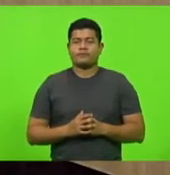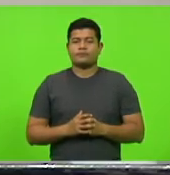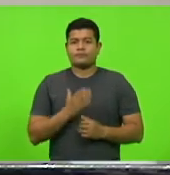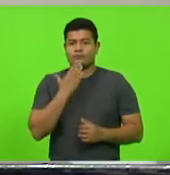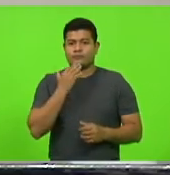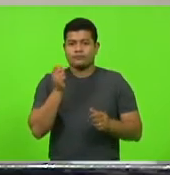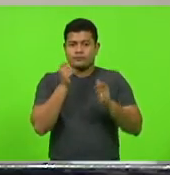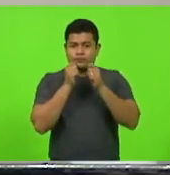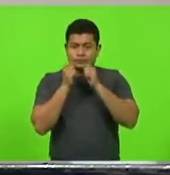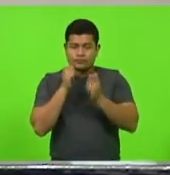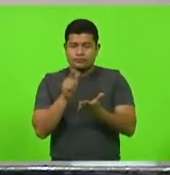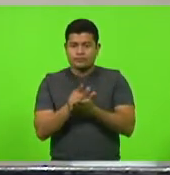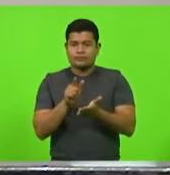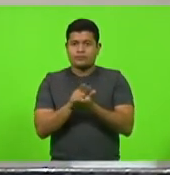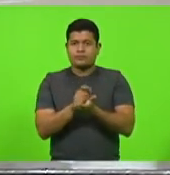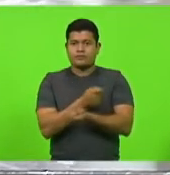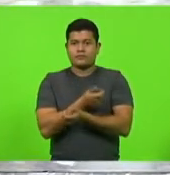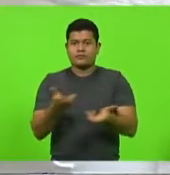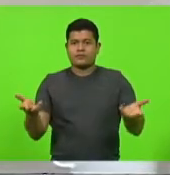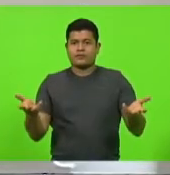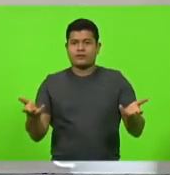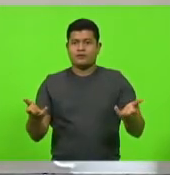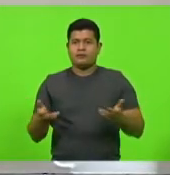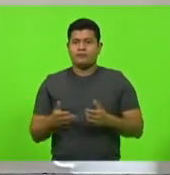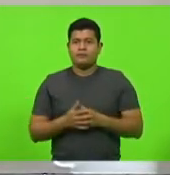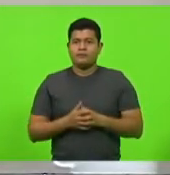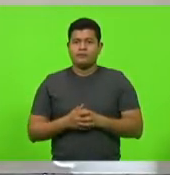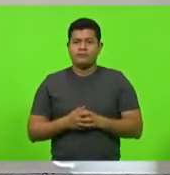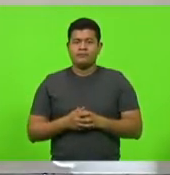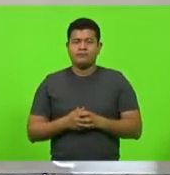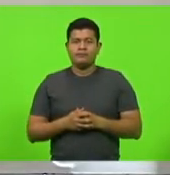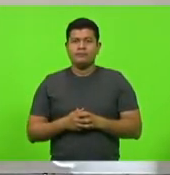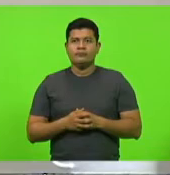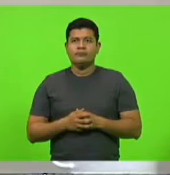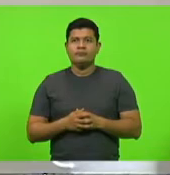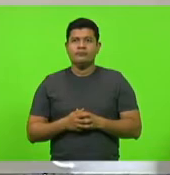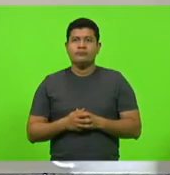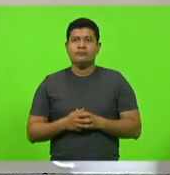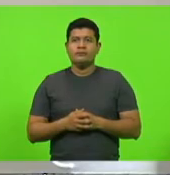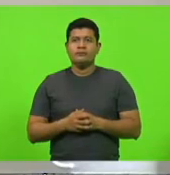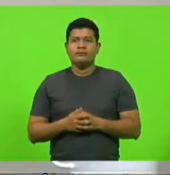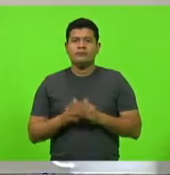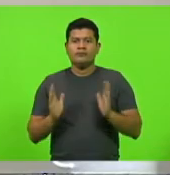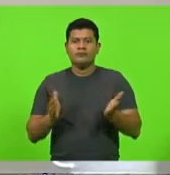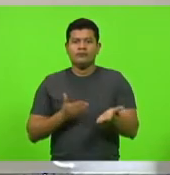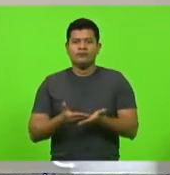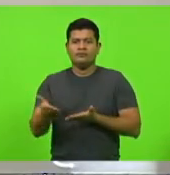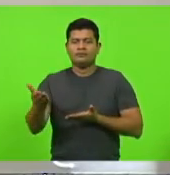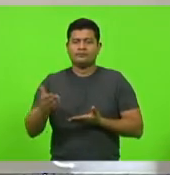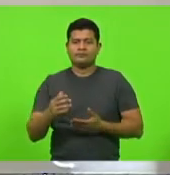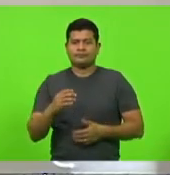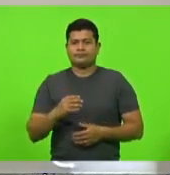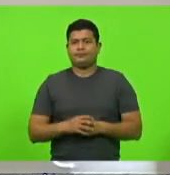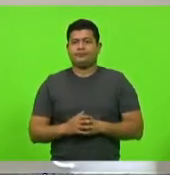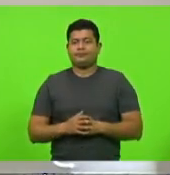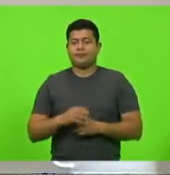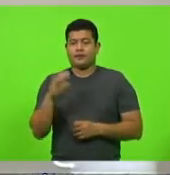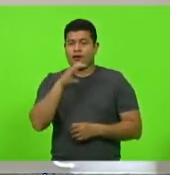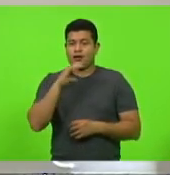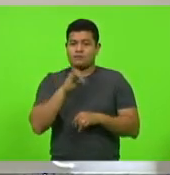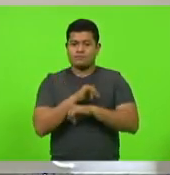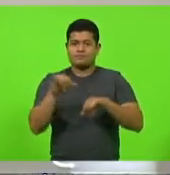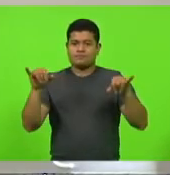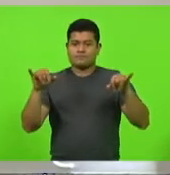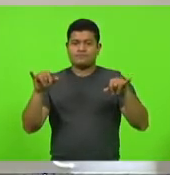Solicito que a senhoria proceda à distribuição de expedientes e imediatamente entraremos em breves